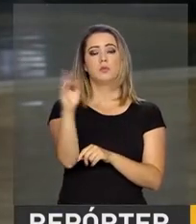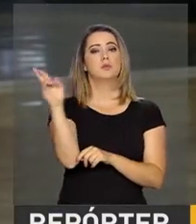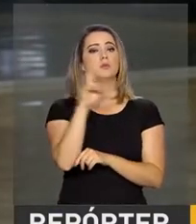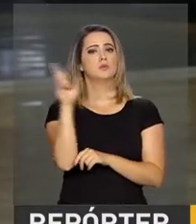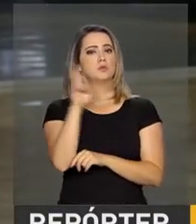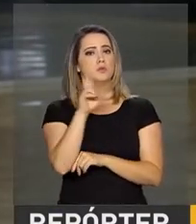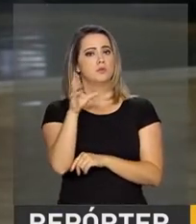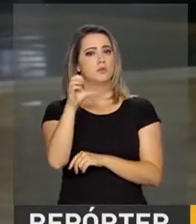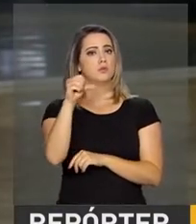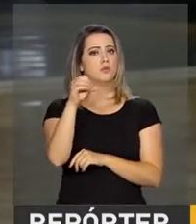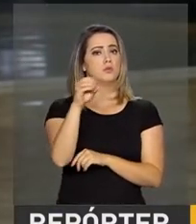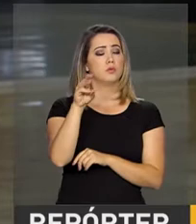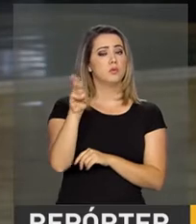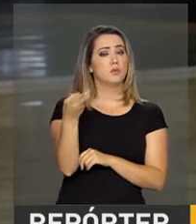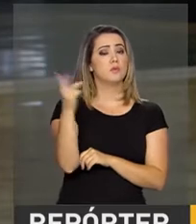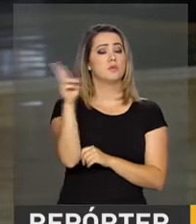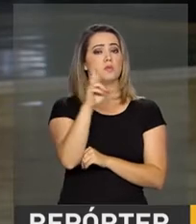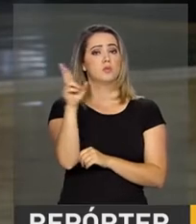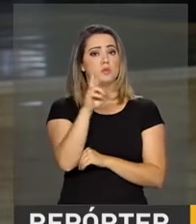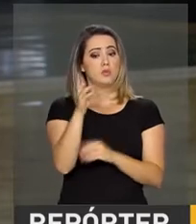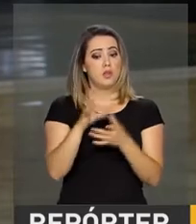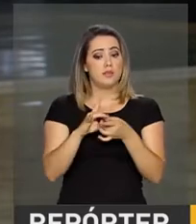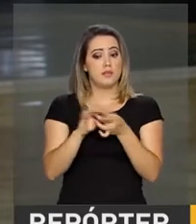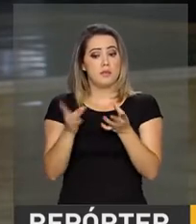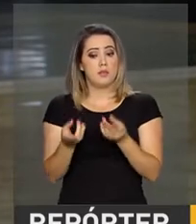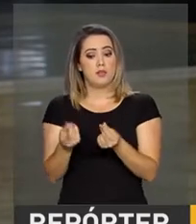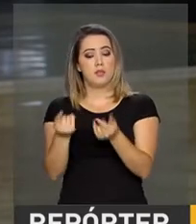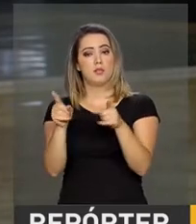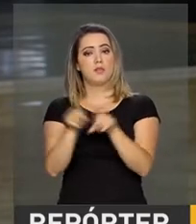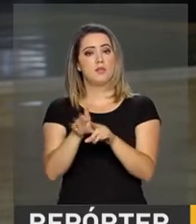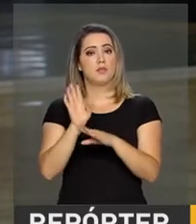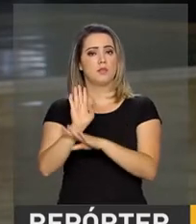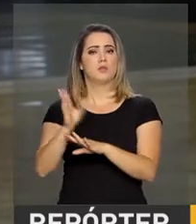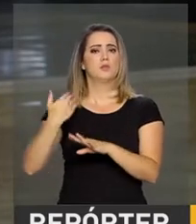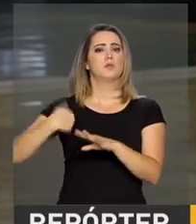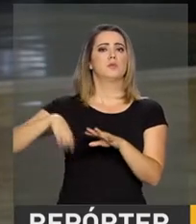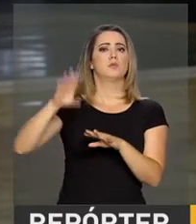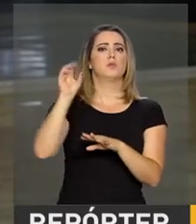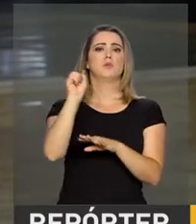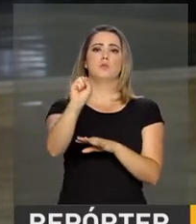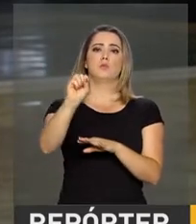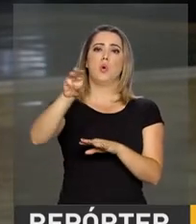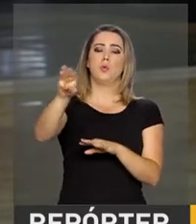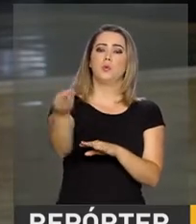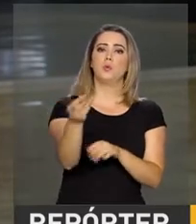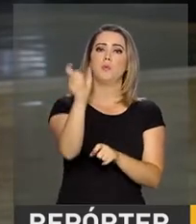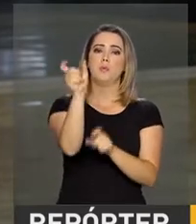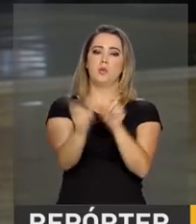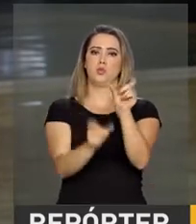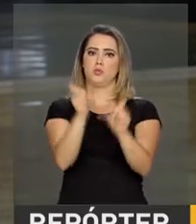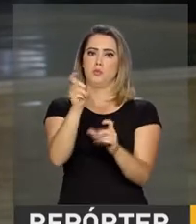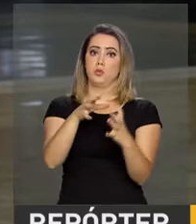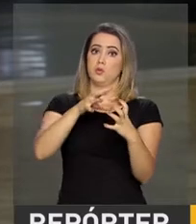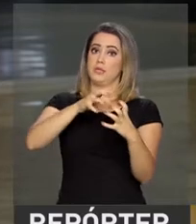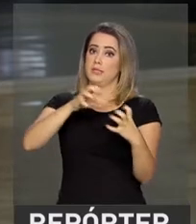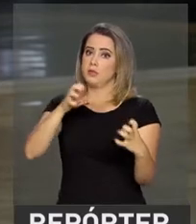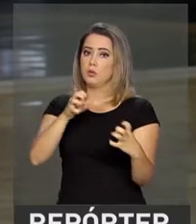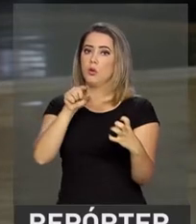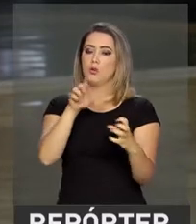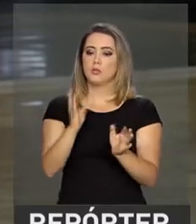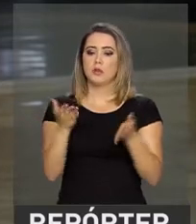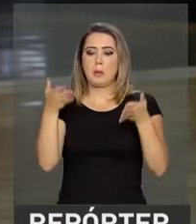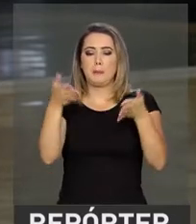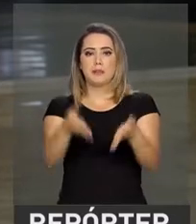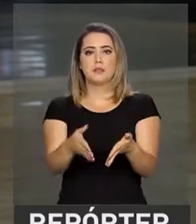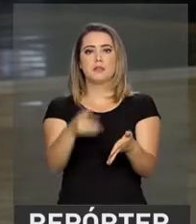e 900 milhões de reais que vão ser liberados e vai beneficiar cerca de 8 milhões de idosos que participam do fundo do